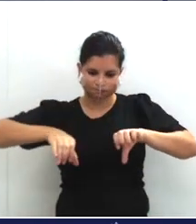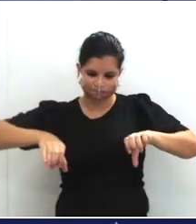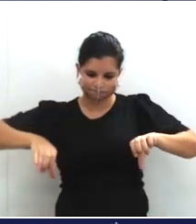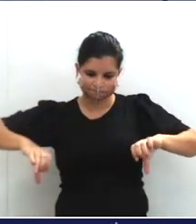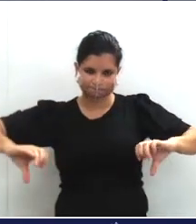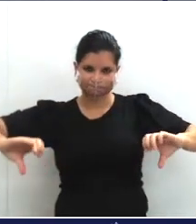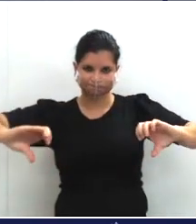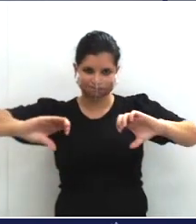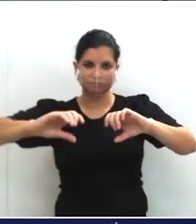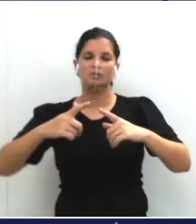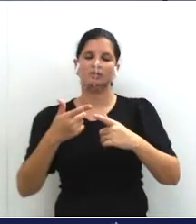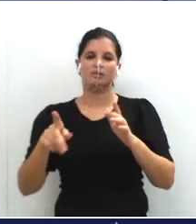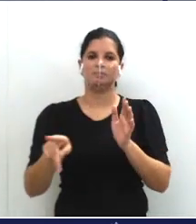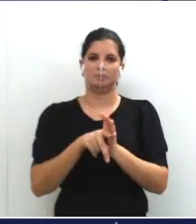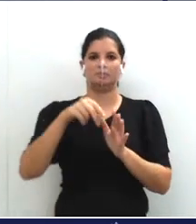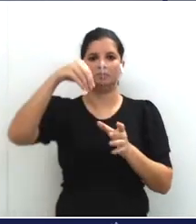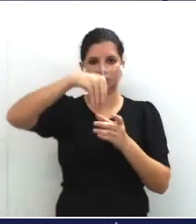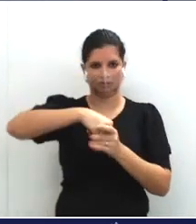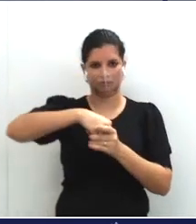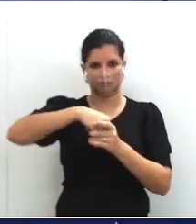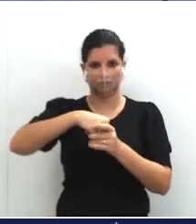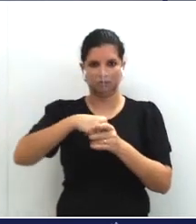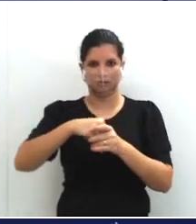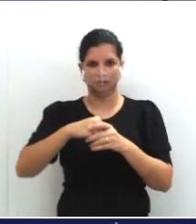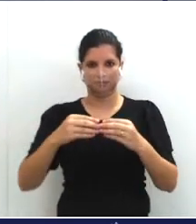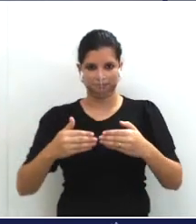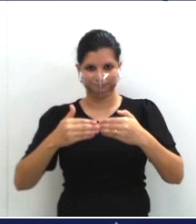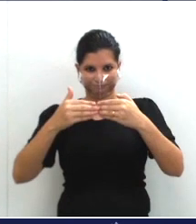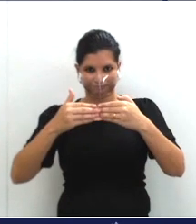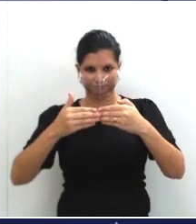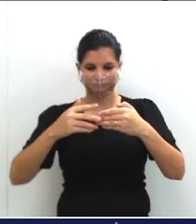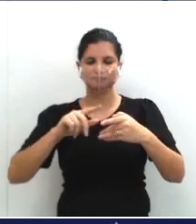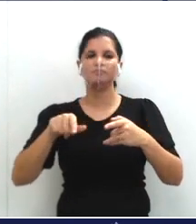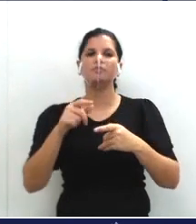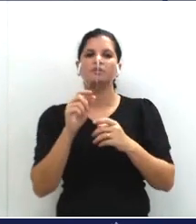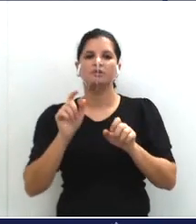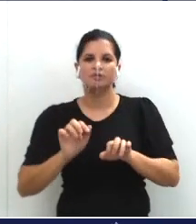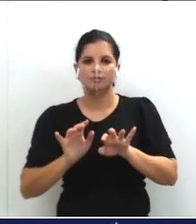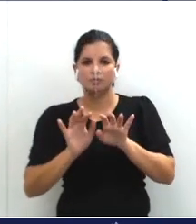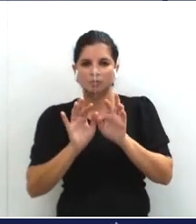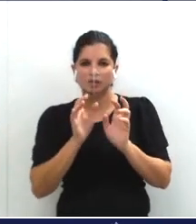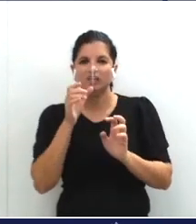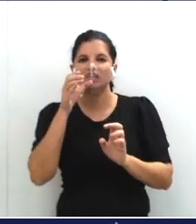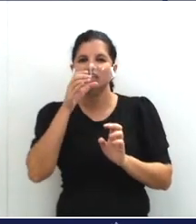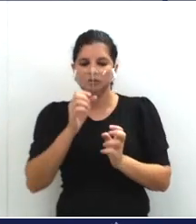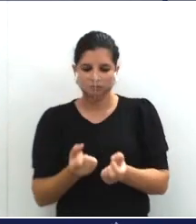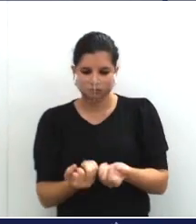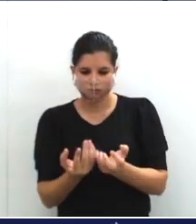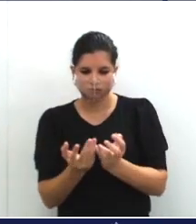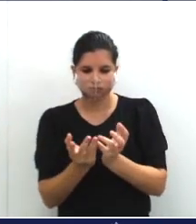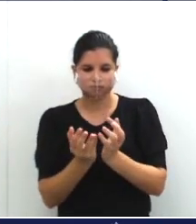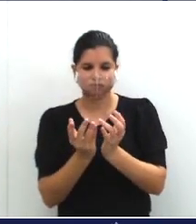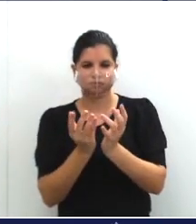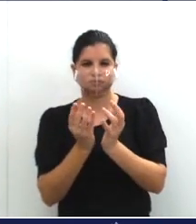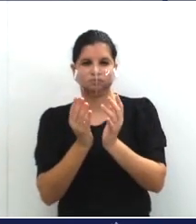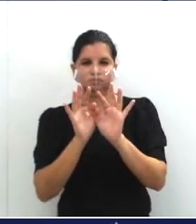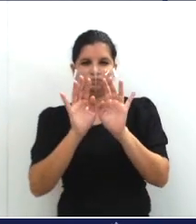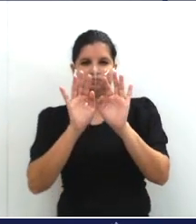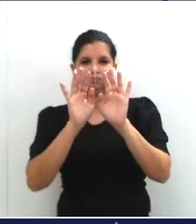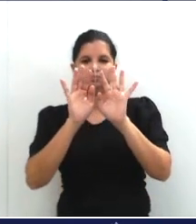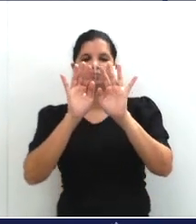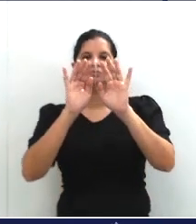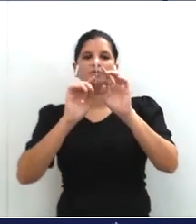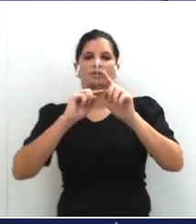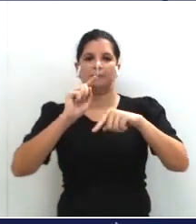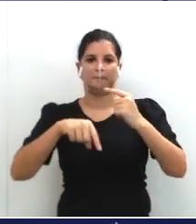tubos que vão revestir suas paredes. A função do vapor é movimentar as pás de uma